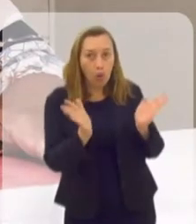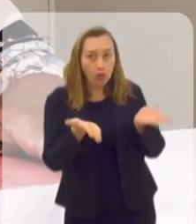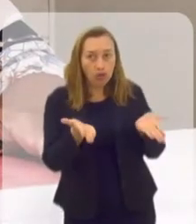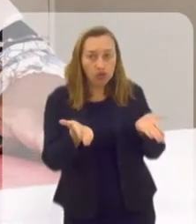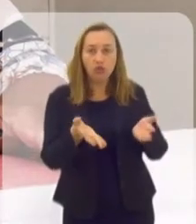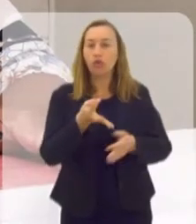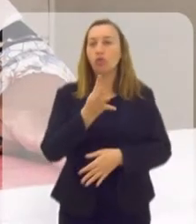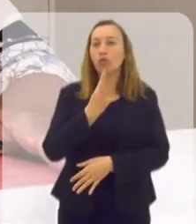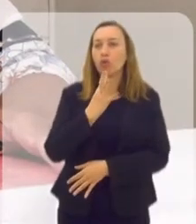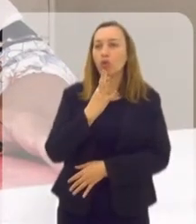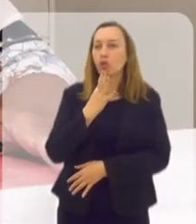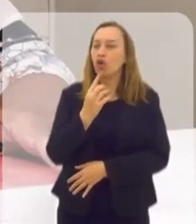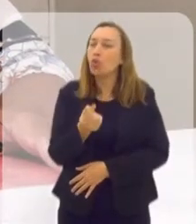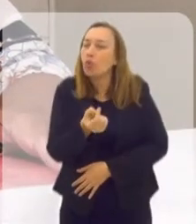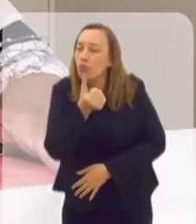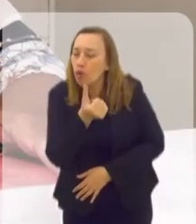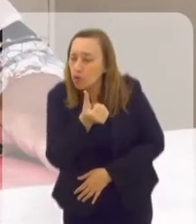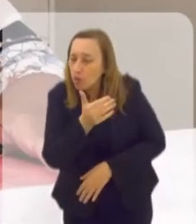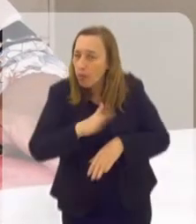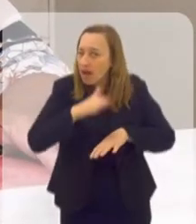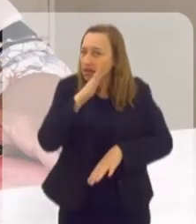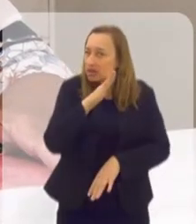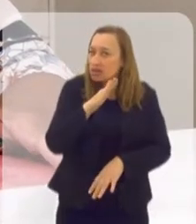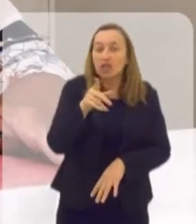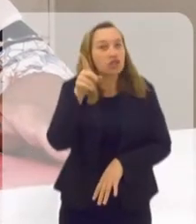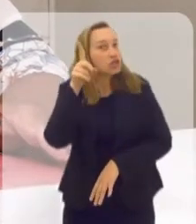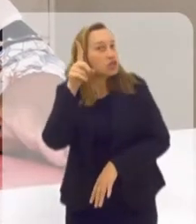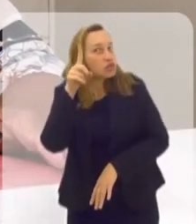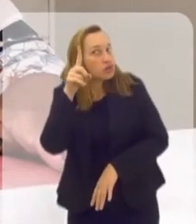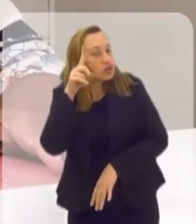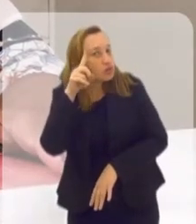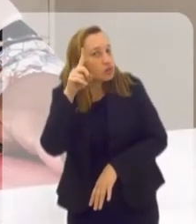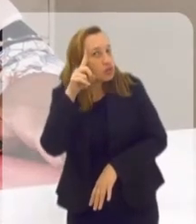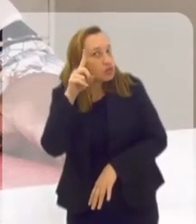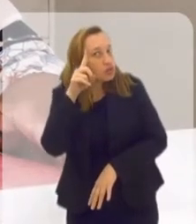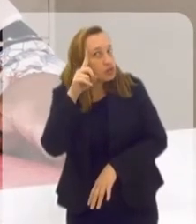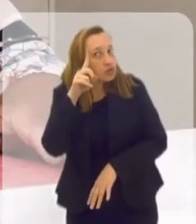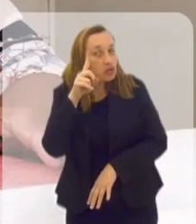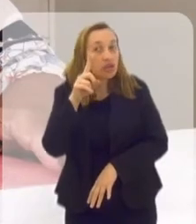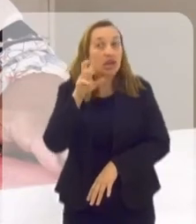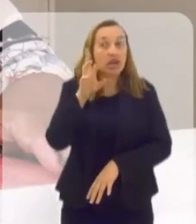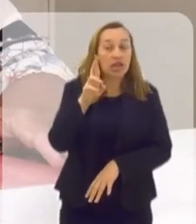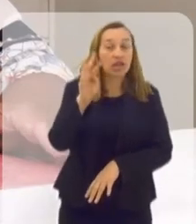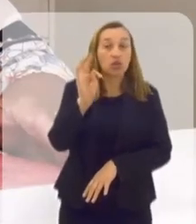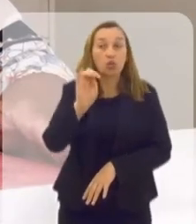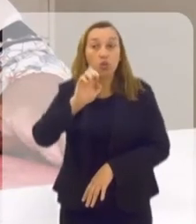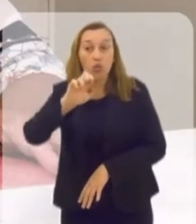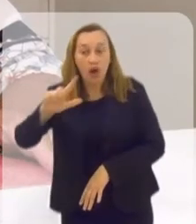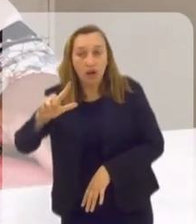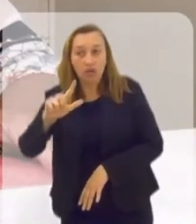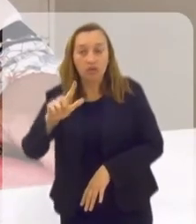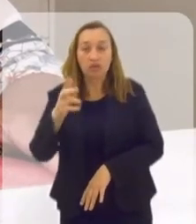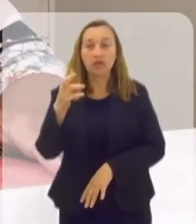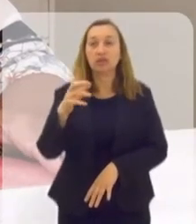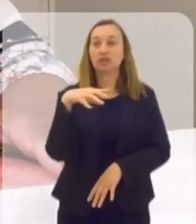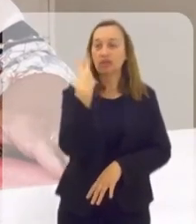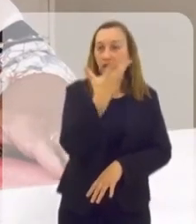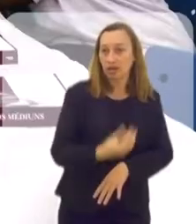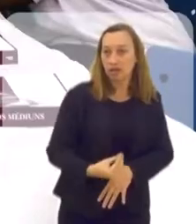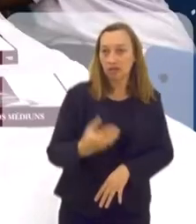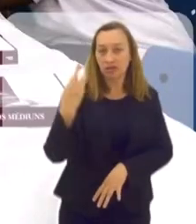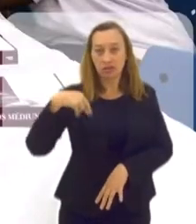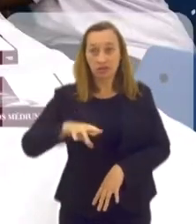E hoje nós vamos conhecer um pouco do dia a dia e dos rituais da religião